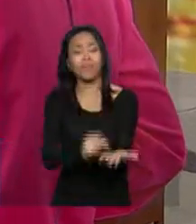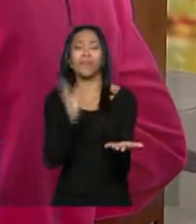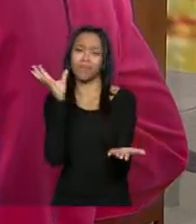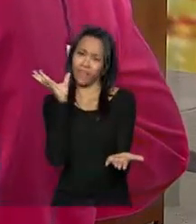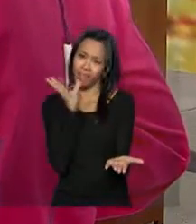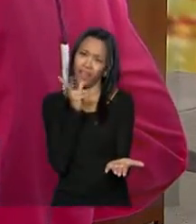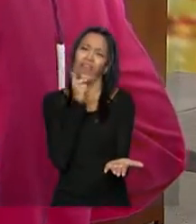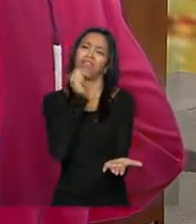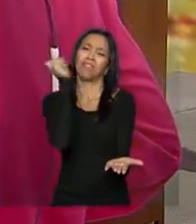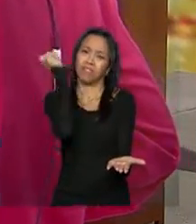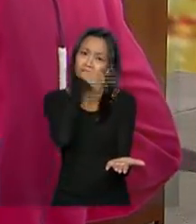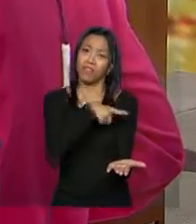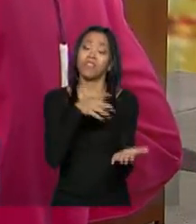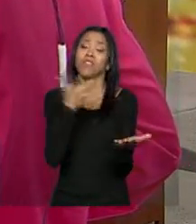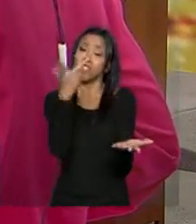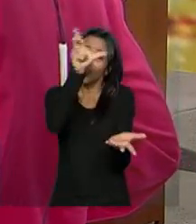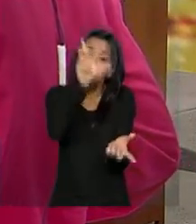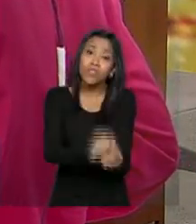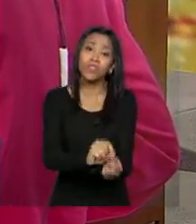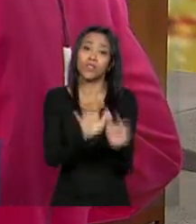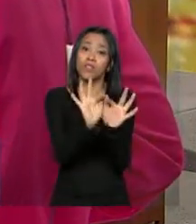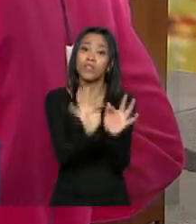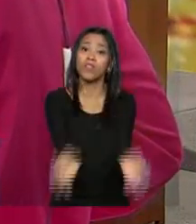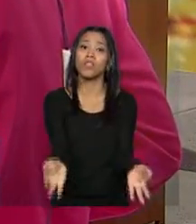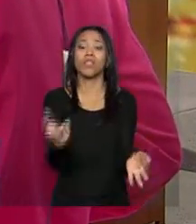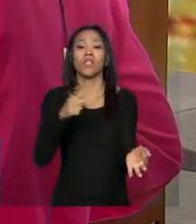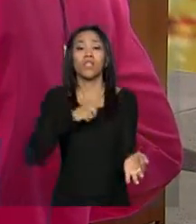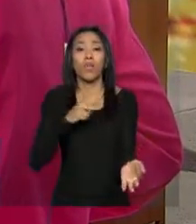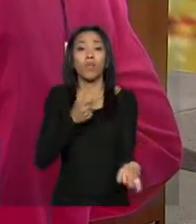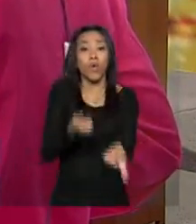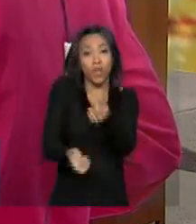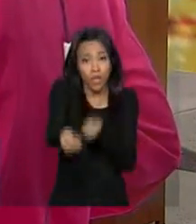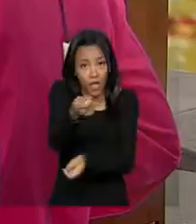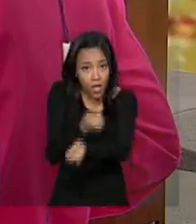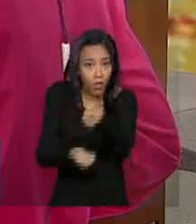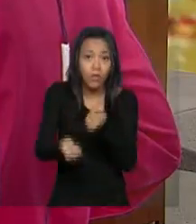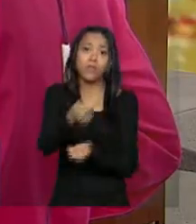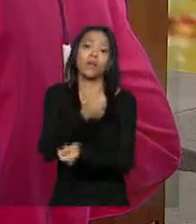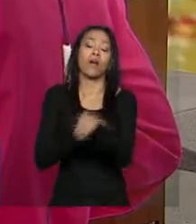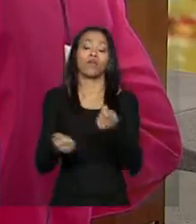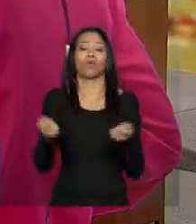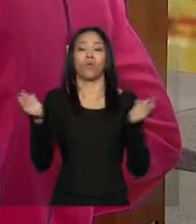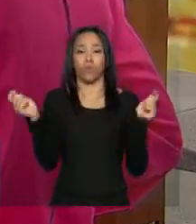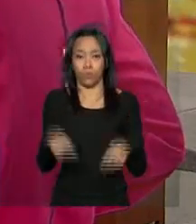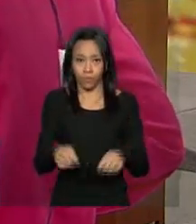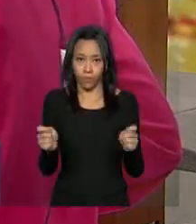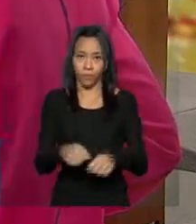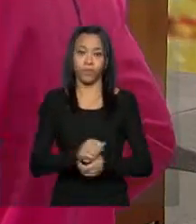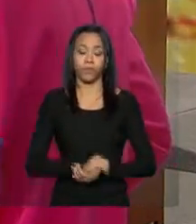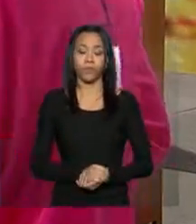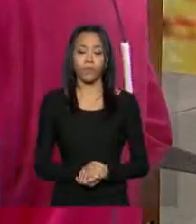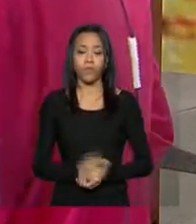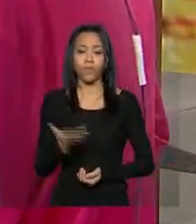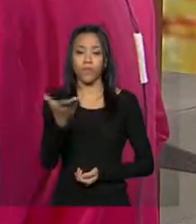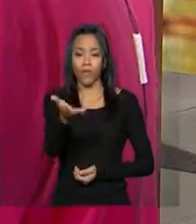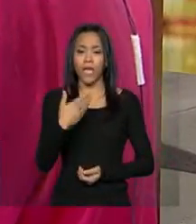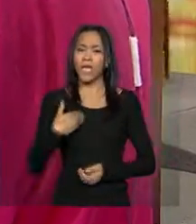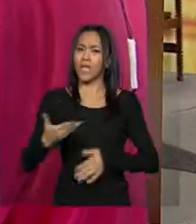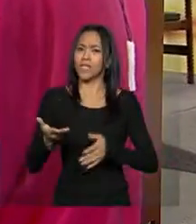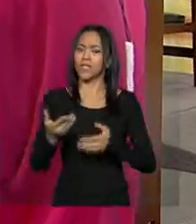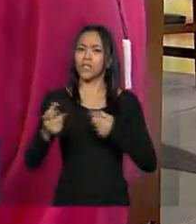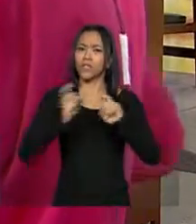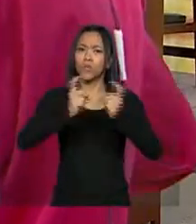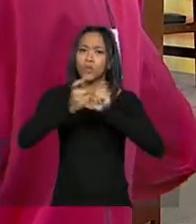e principalmente que tenhamos um espírito negociador e de abertura em setor do Brasil no mundo exterior. E esse debate prévio